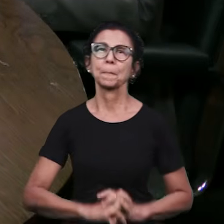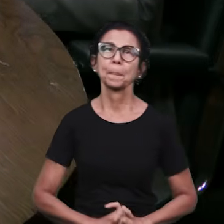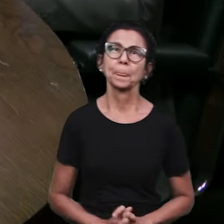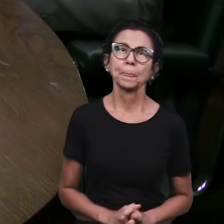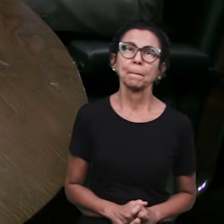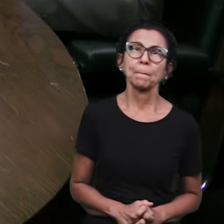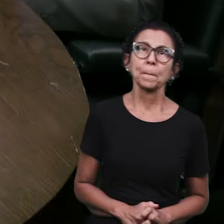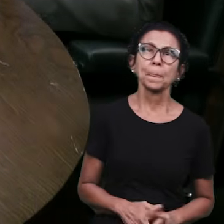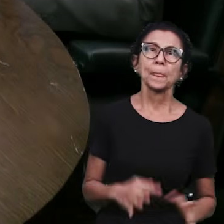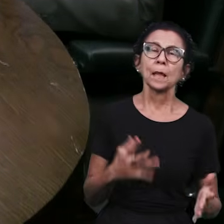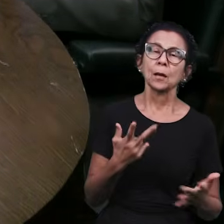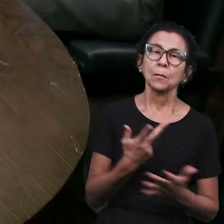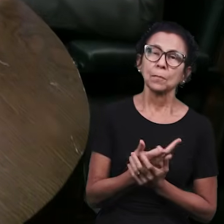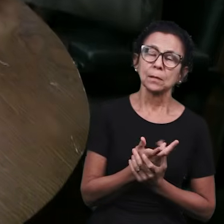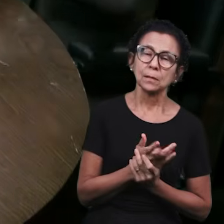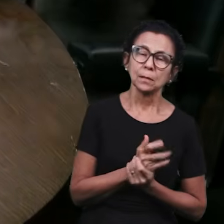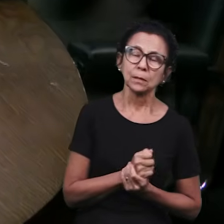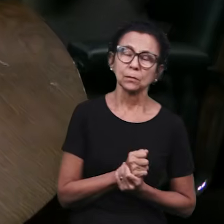com a filha de